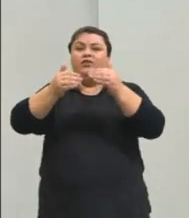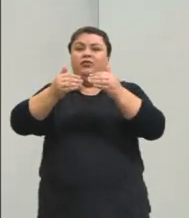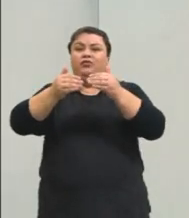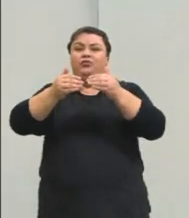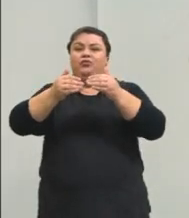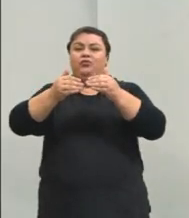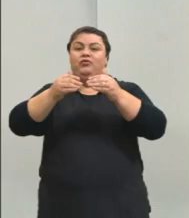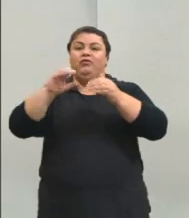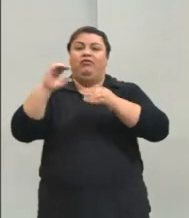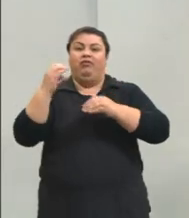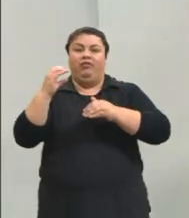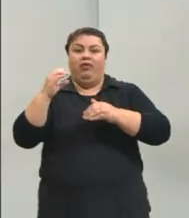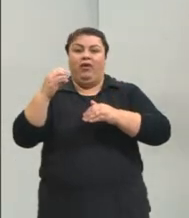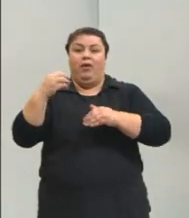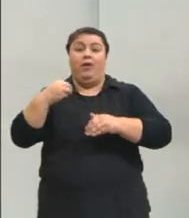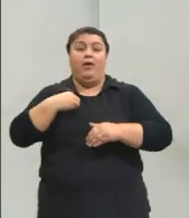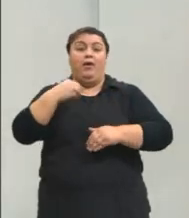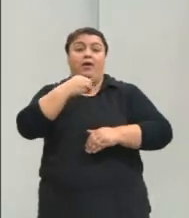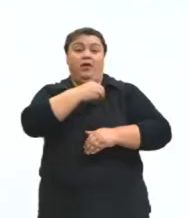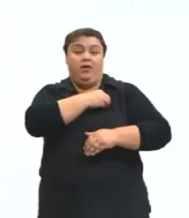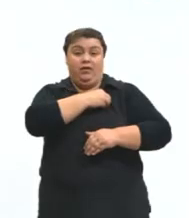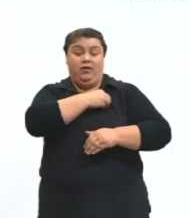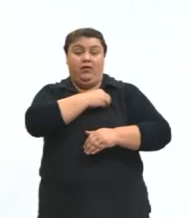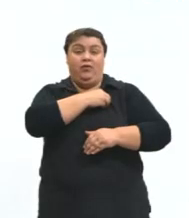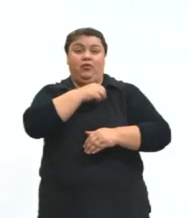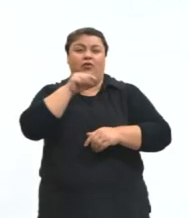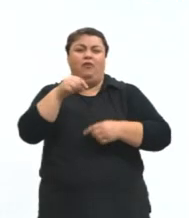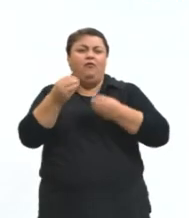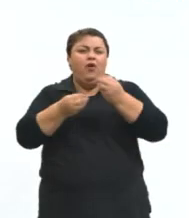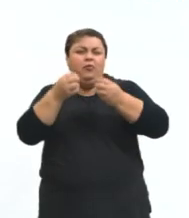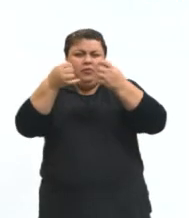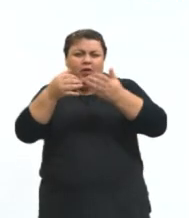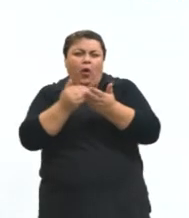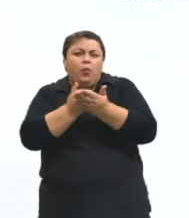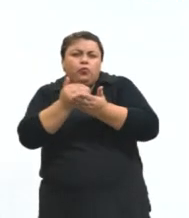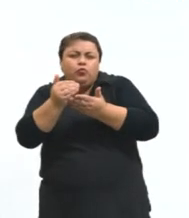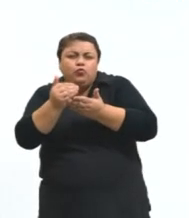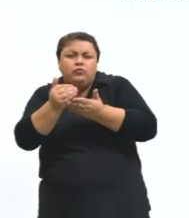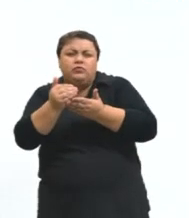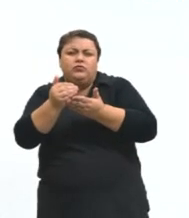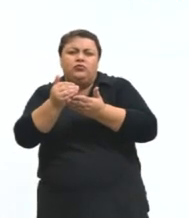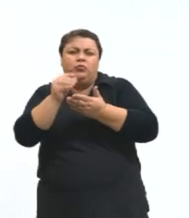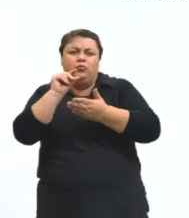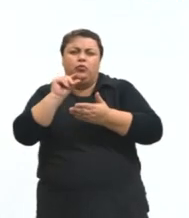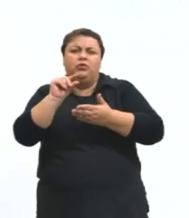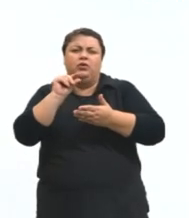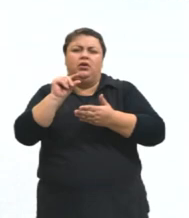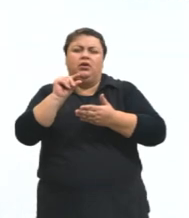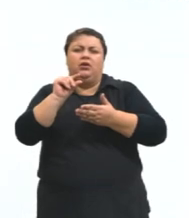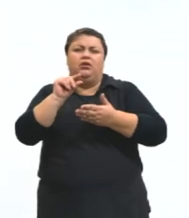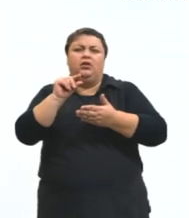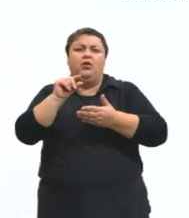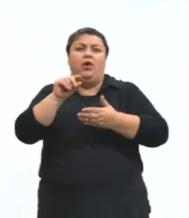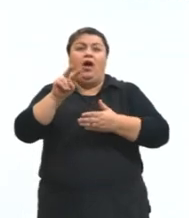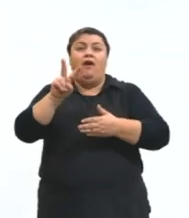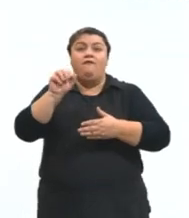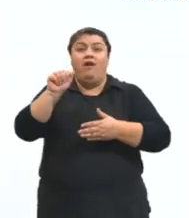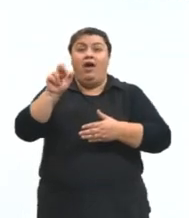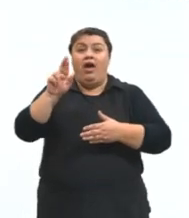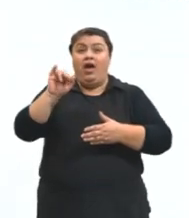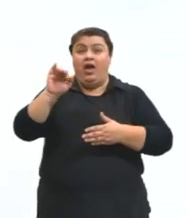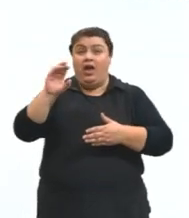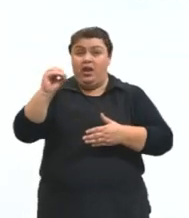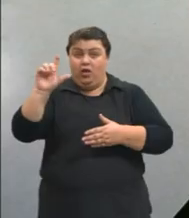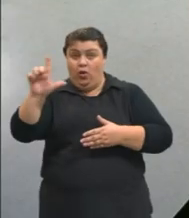atualidade. Vamos falar sobre como tudo começou mais um pouquinho. Bom, a varíola estima-se, então, que